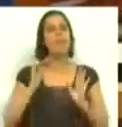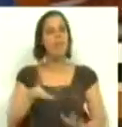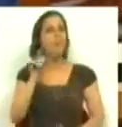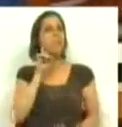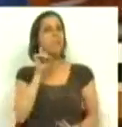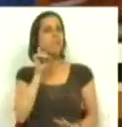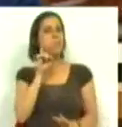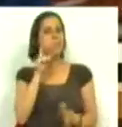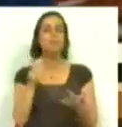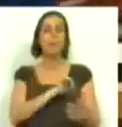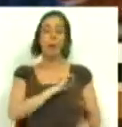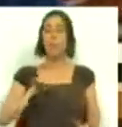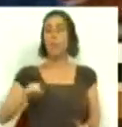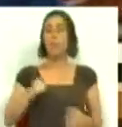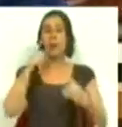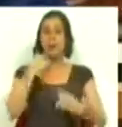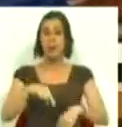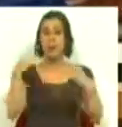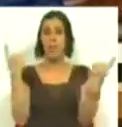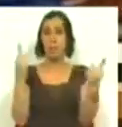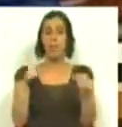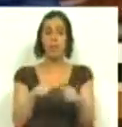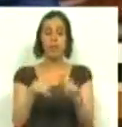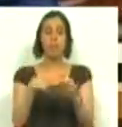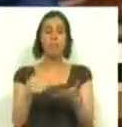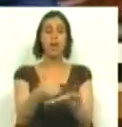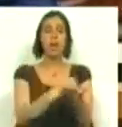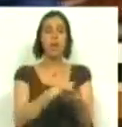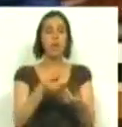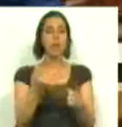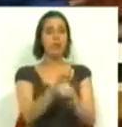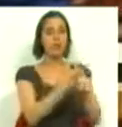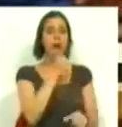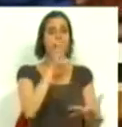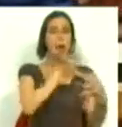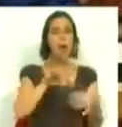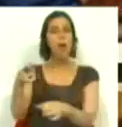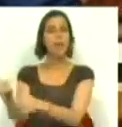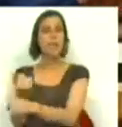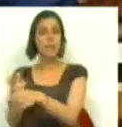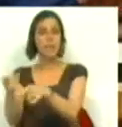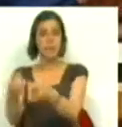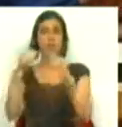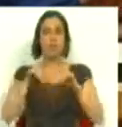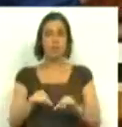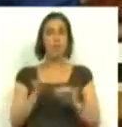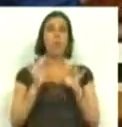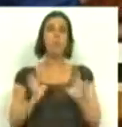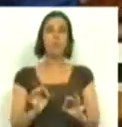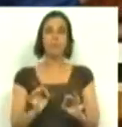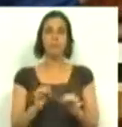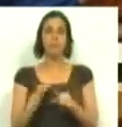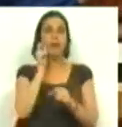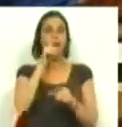dever-se-á salvaguardar a propriedade pública, quer dos recursos hídricos, quer dos serviços, quer dos